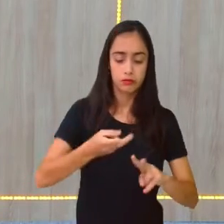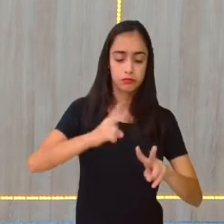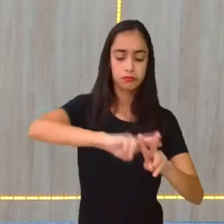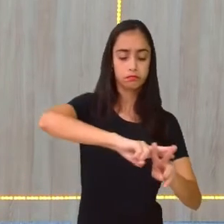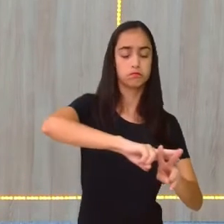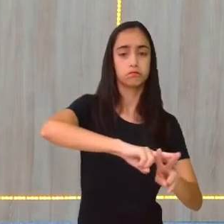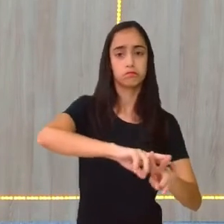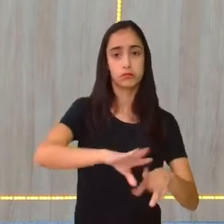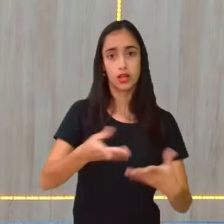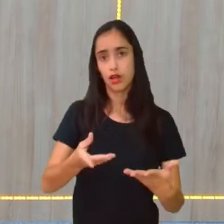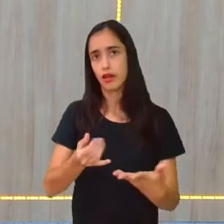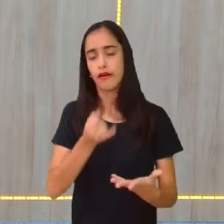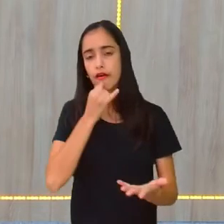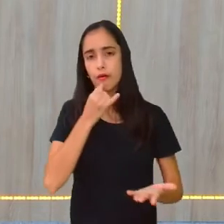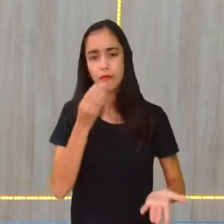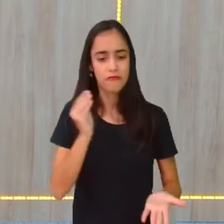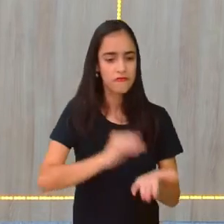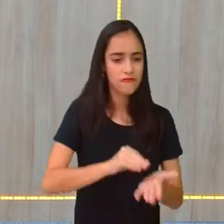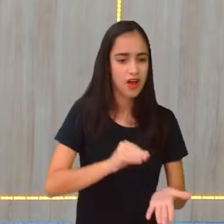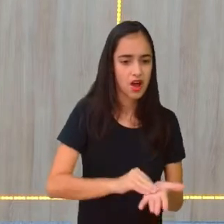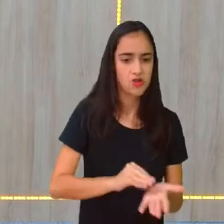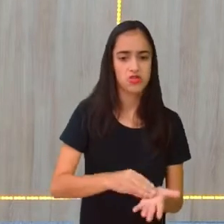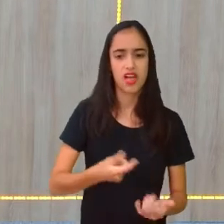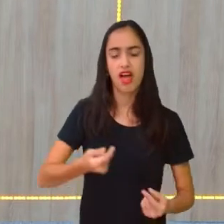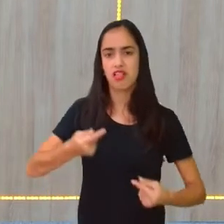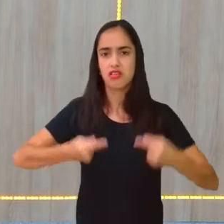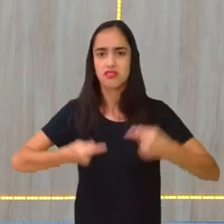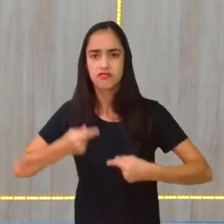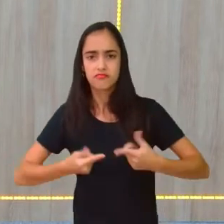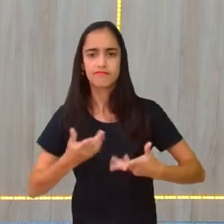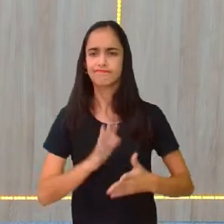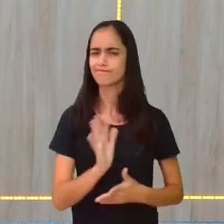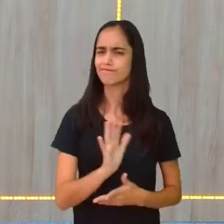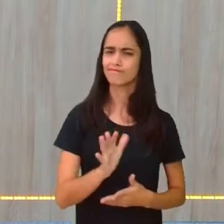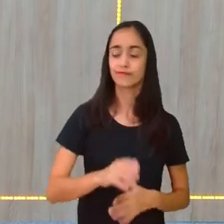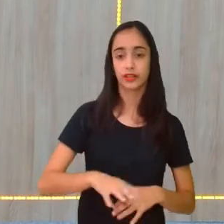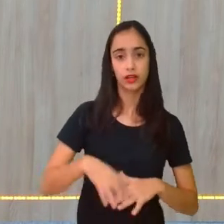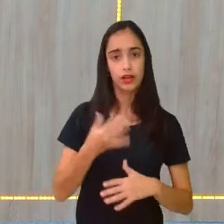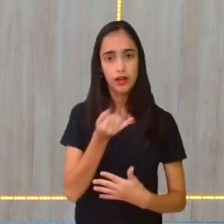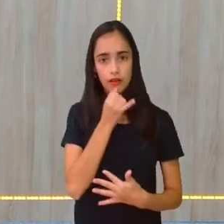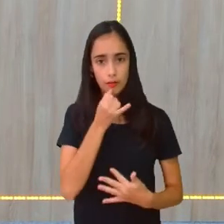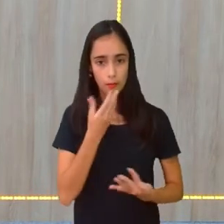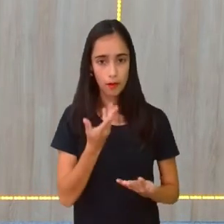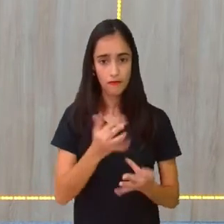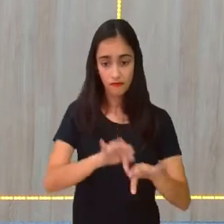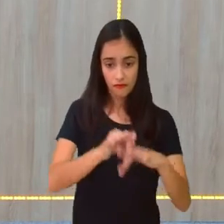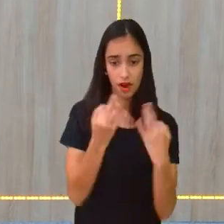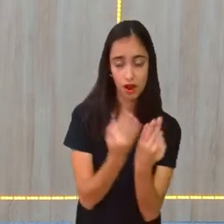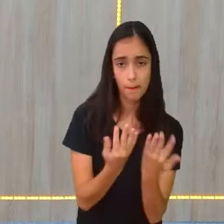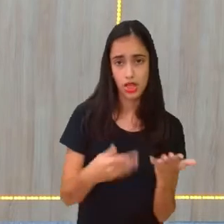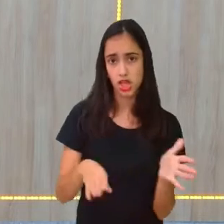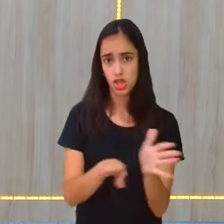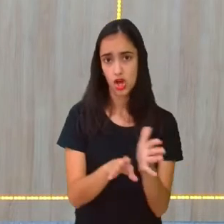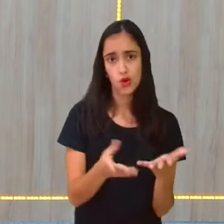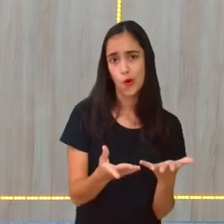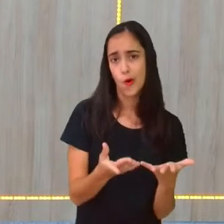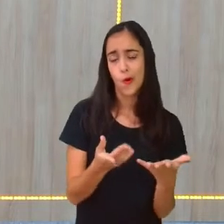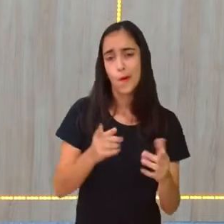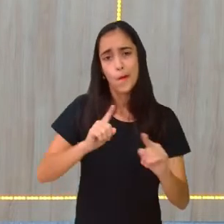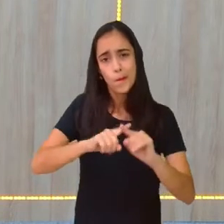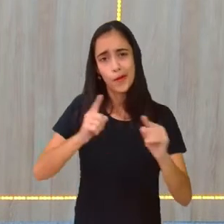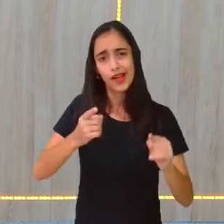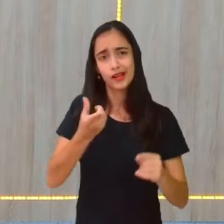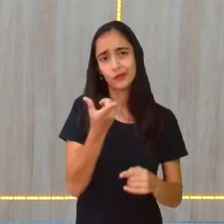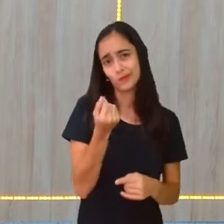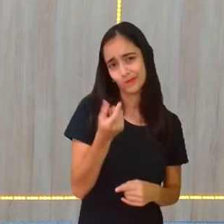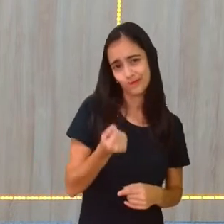né? Porque fulano ele veio de uma família tal, que tem um pouco mais de condições, eu vou aliviar um pouquinho